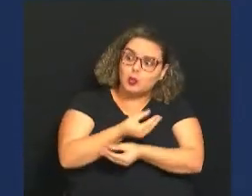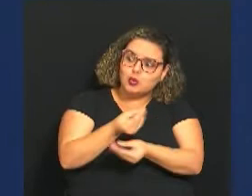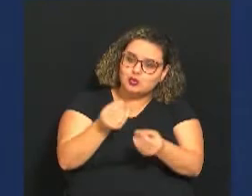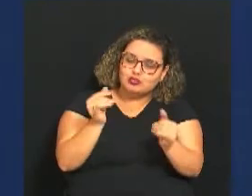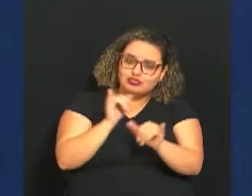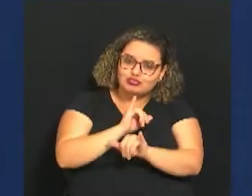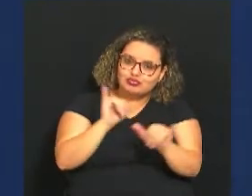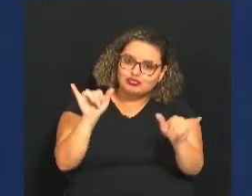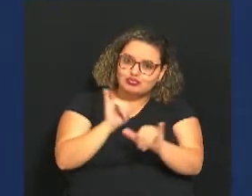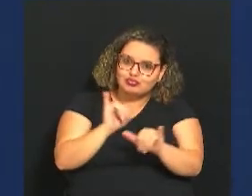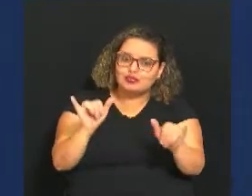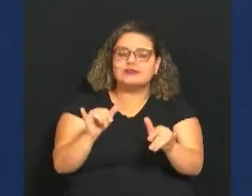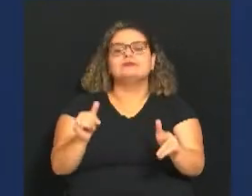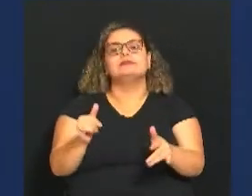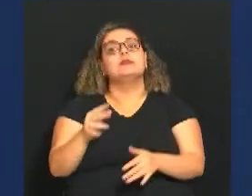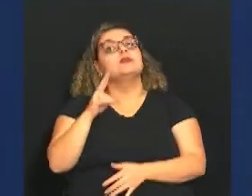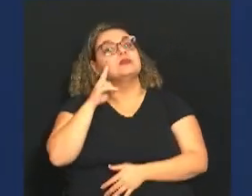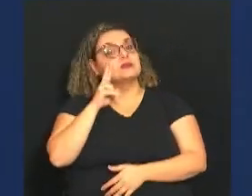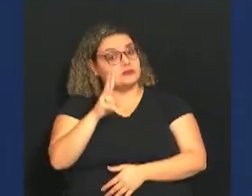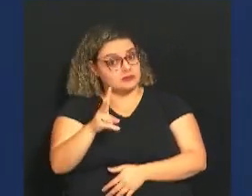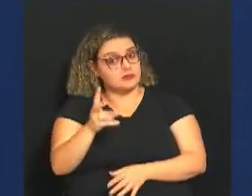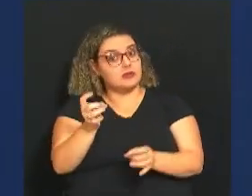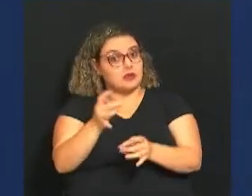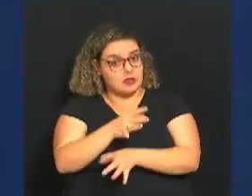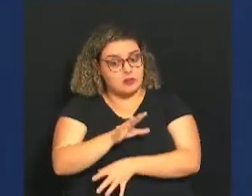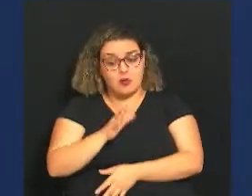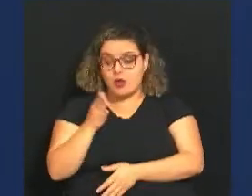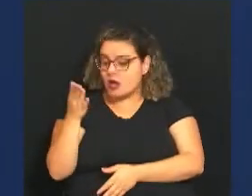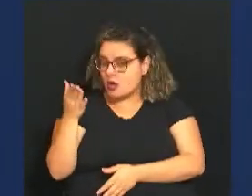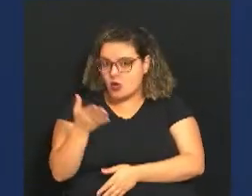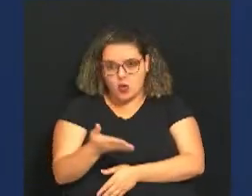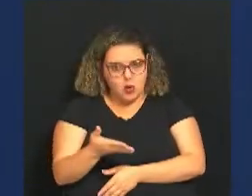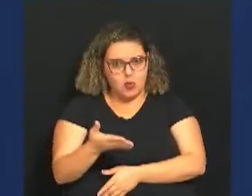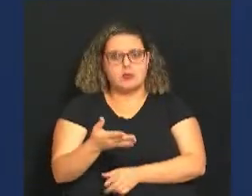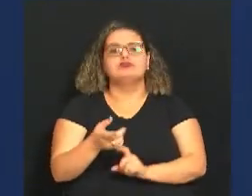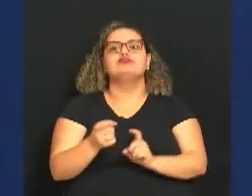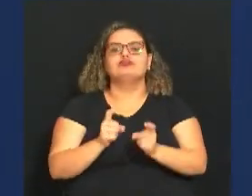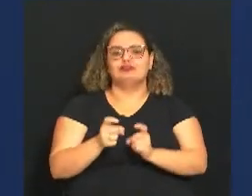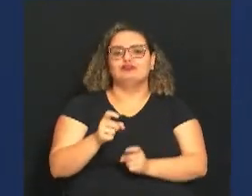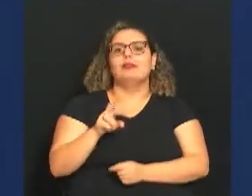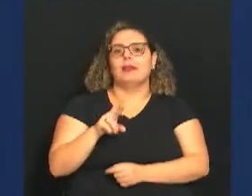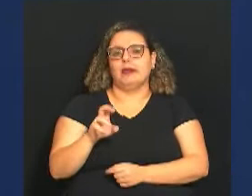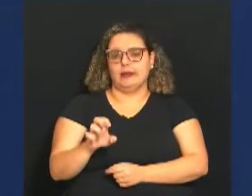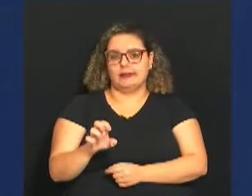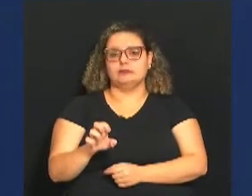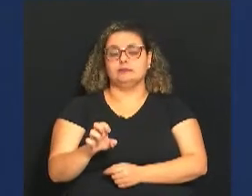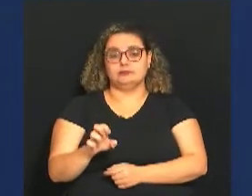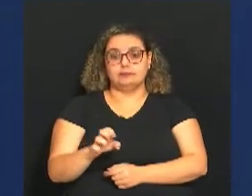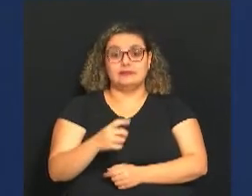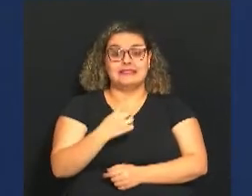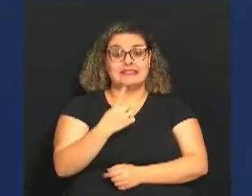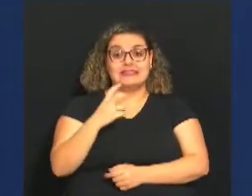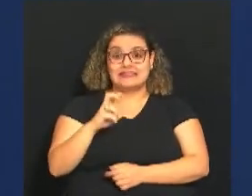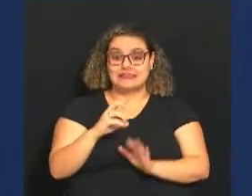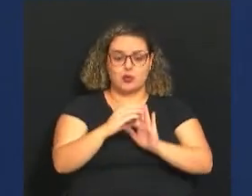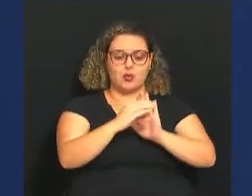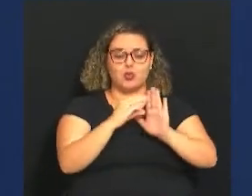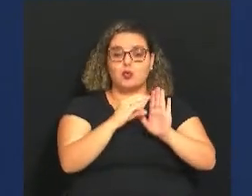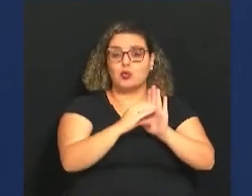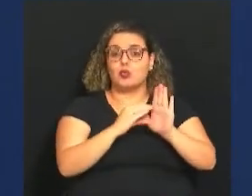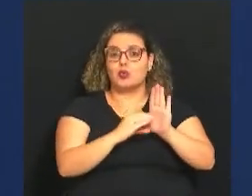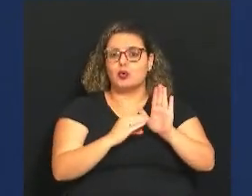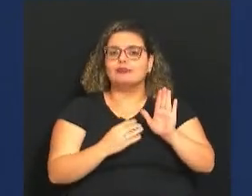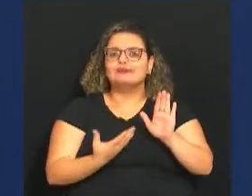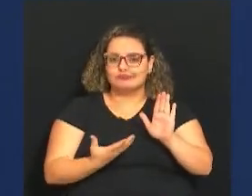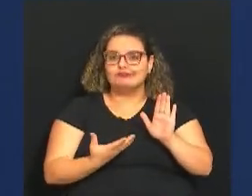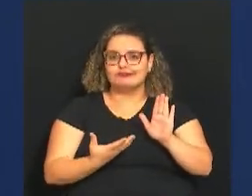deve ter visto que acabou agora há pouco a reunião extraordinária da Câmara aqui de Campinas. 15 itens estavam na pauta do dia